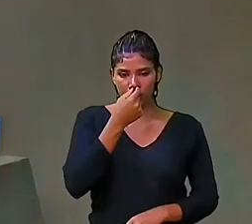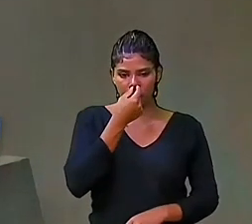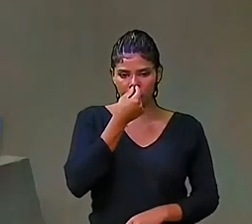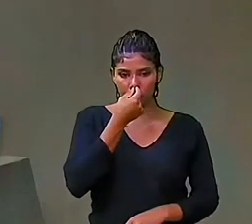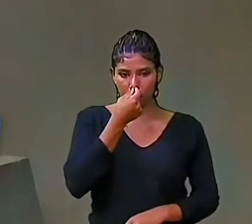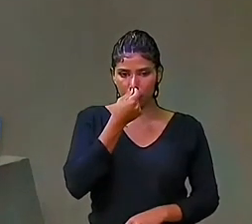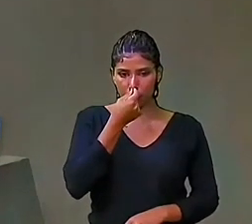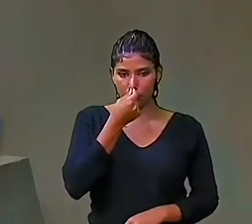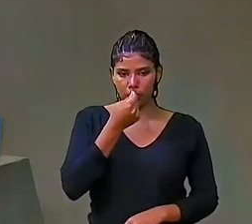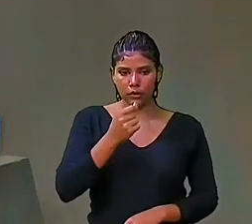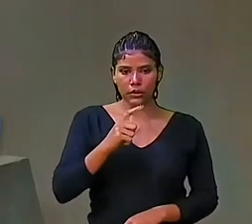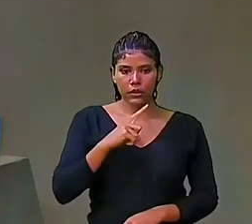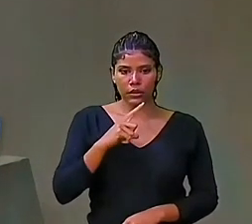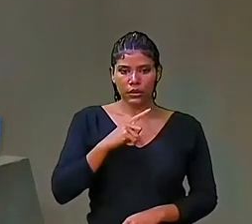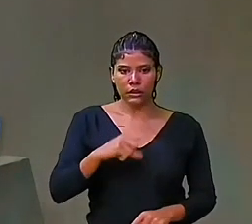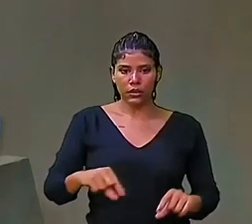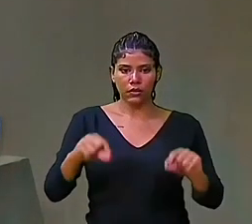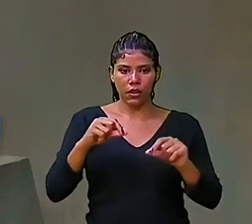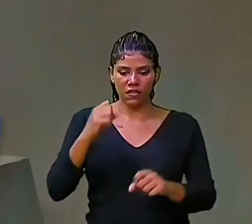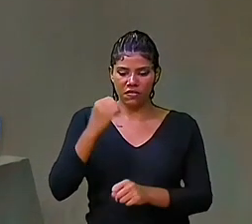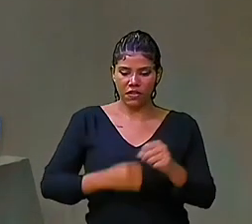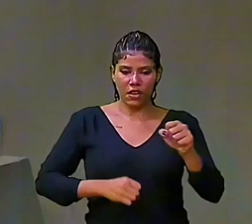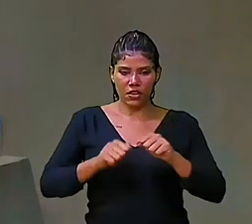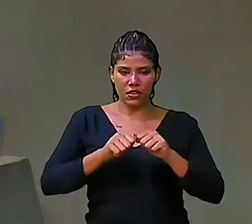houve produção intencional de fake news.